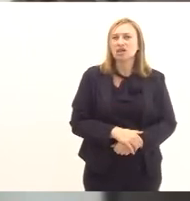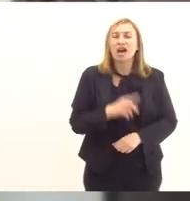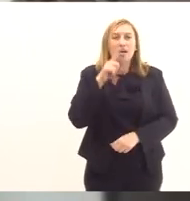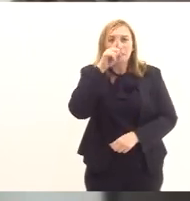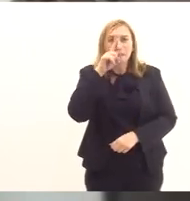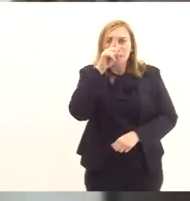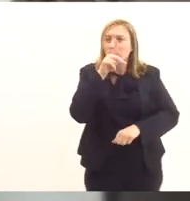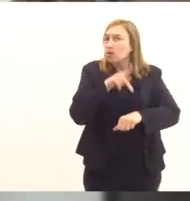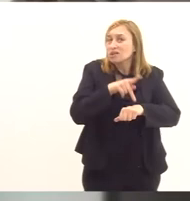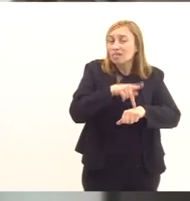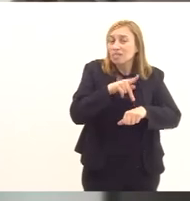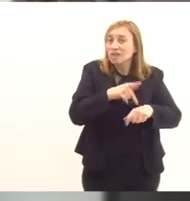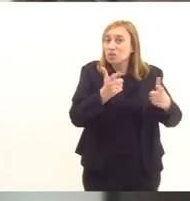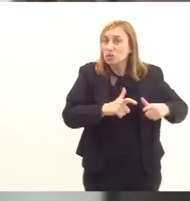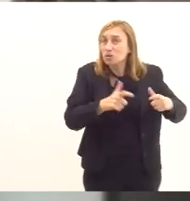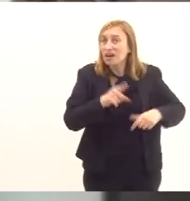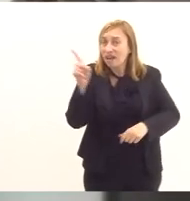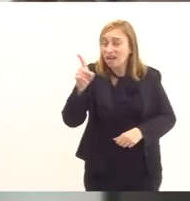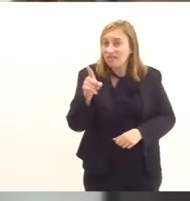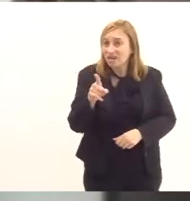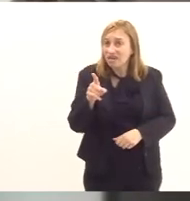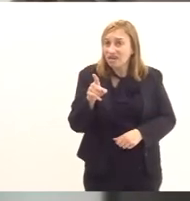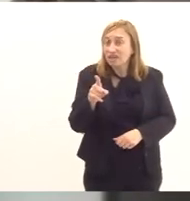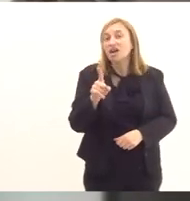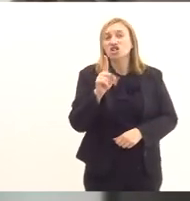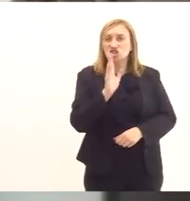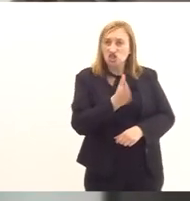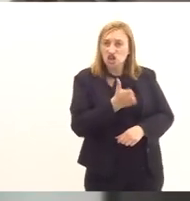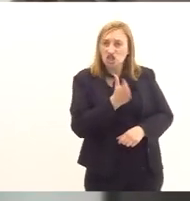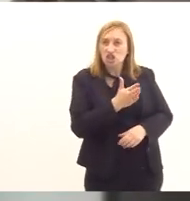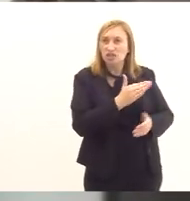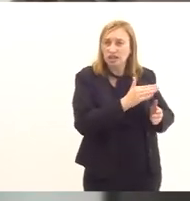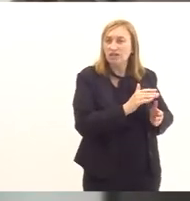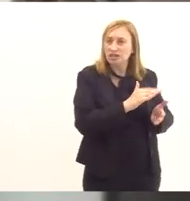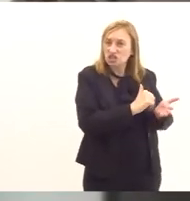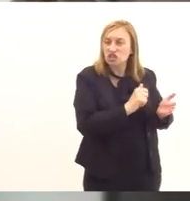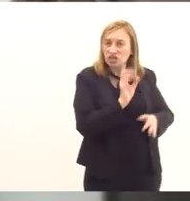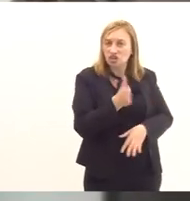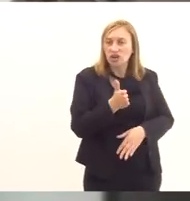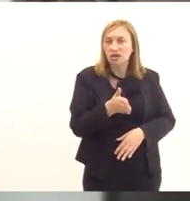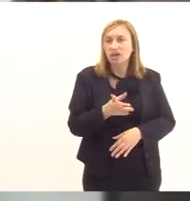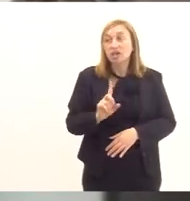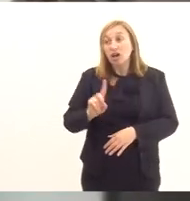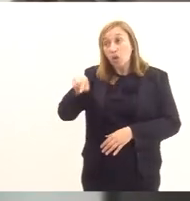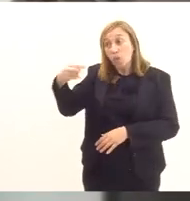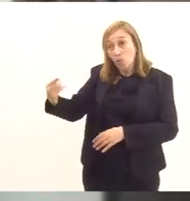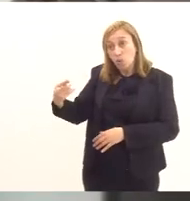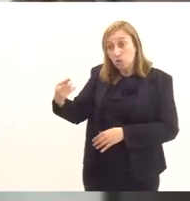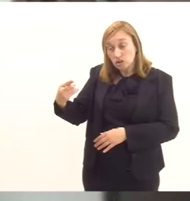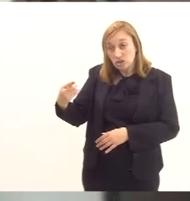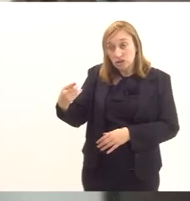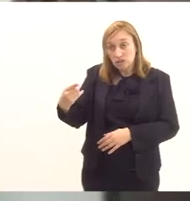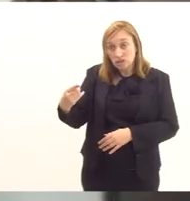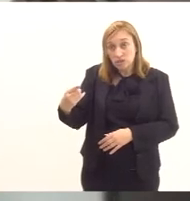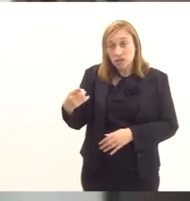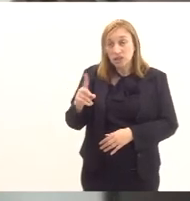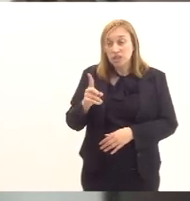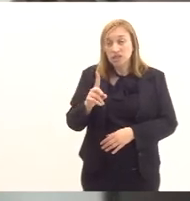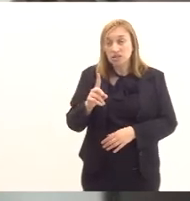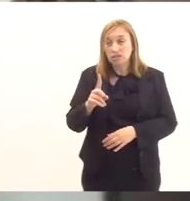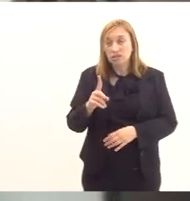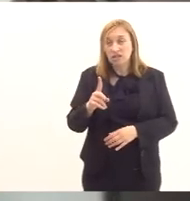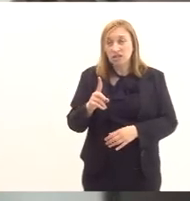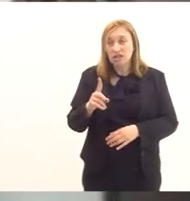perigosa no Caxambu é não é assim já tava escondida já já tem uma questão de contenção que ainda não está